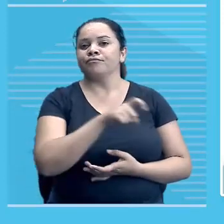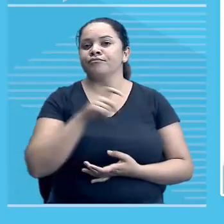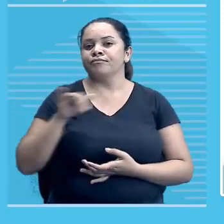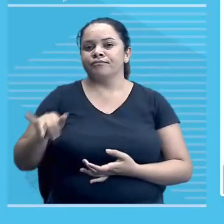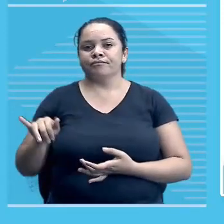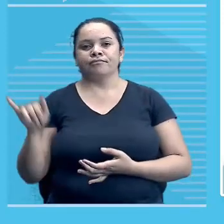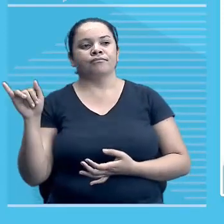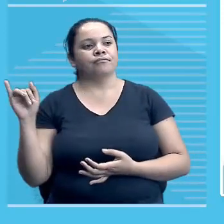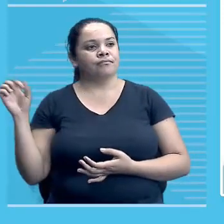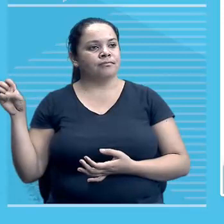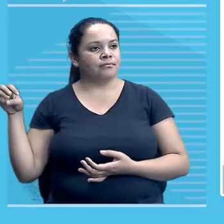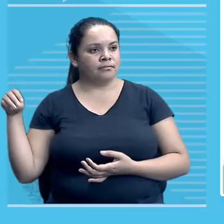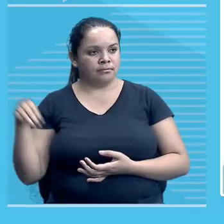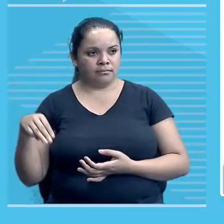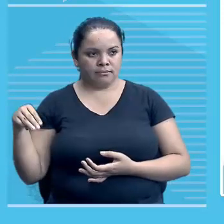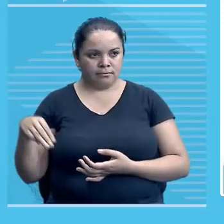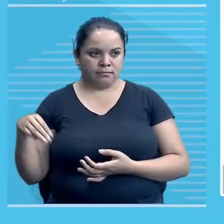que